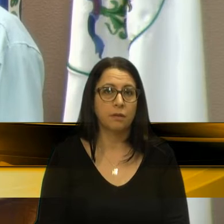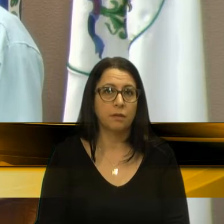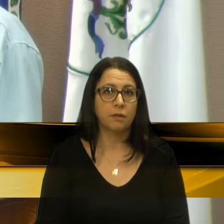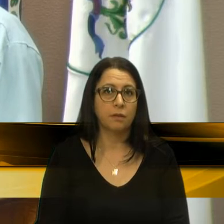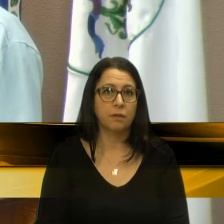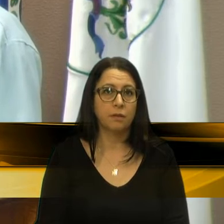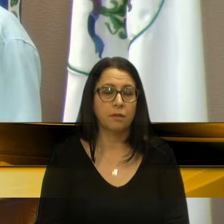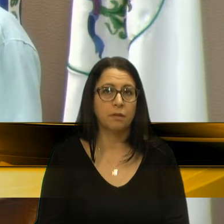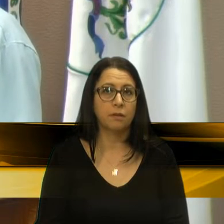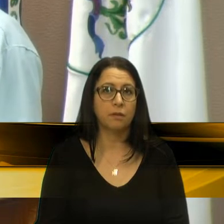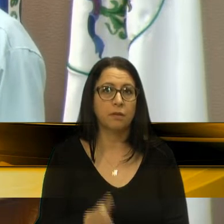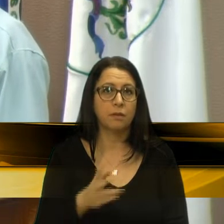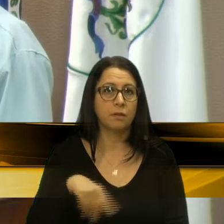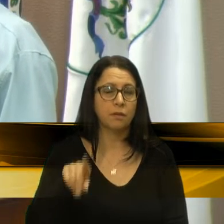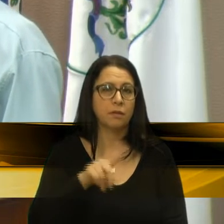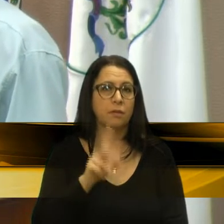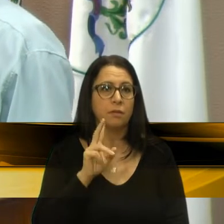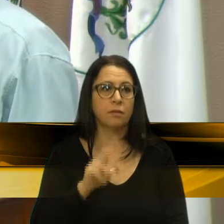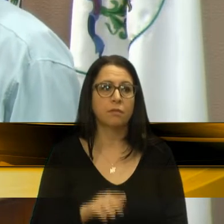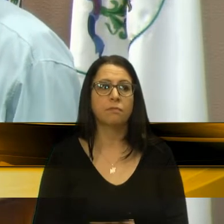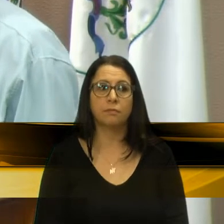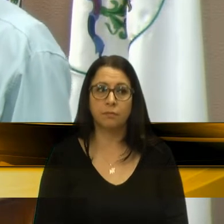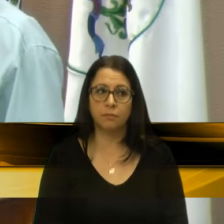meu colega na comissão